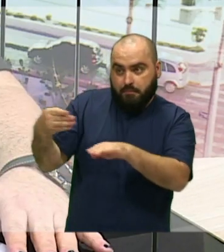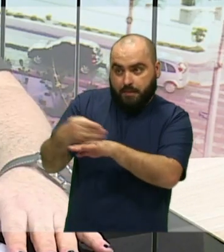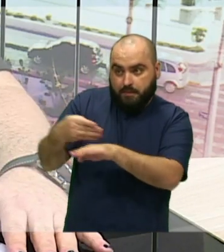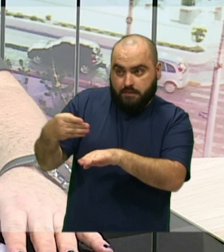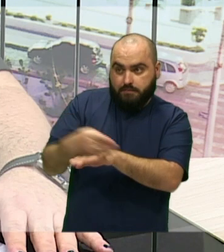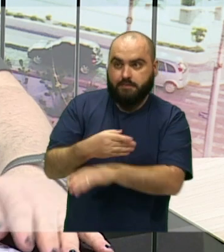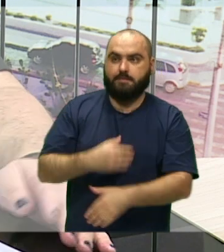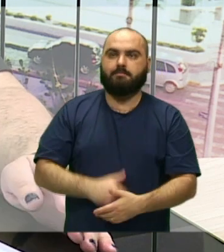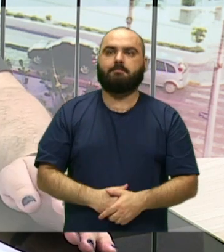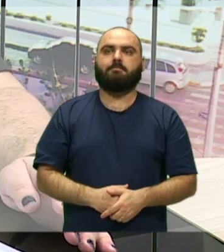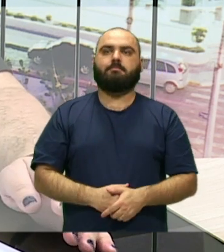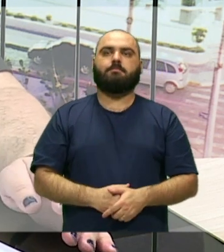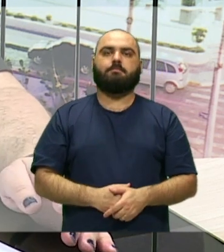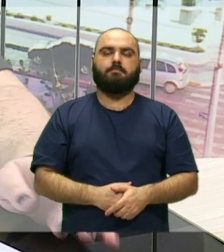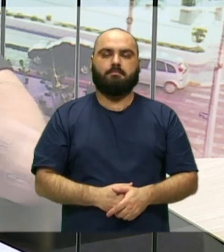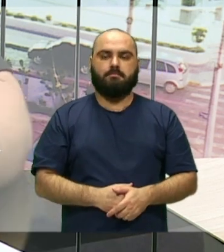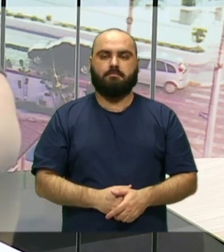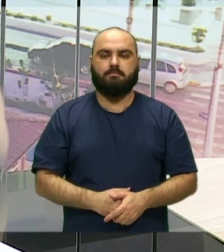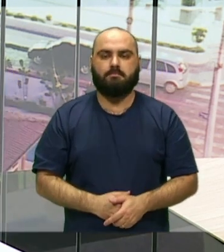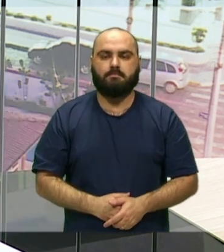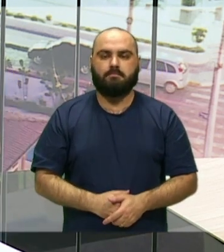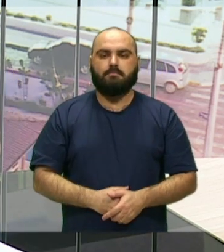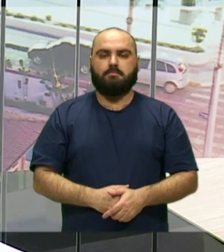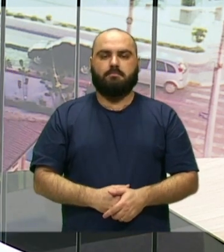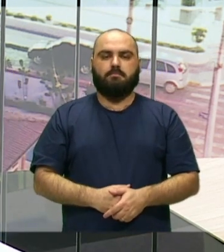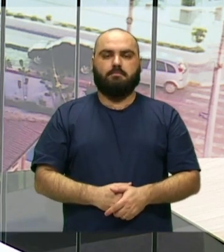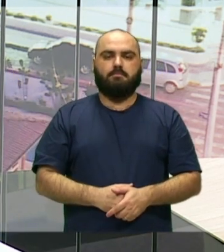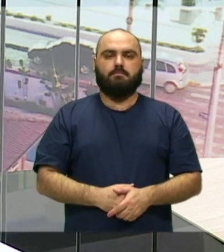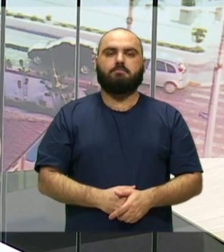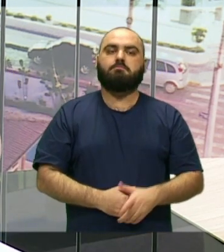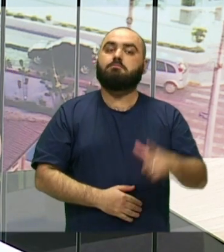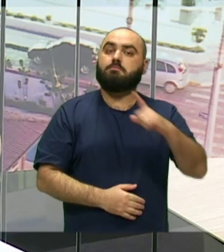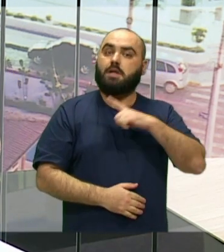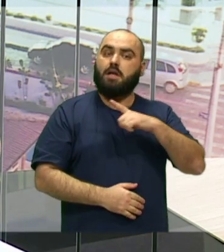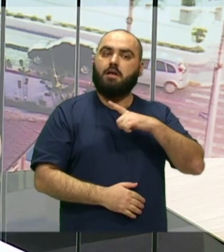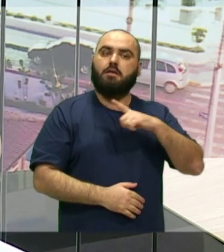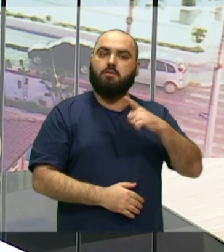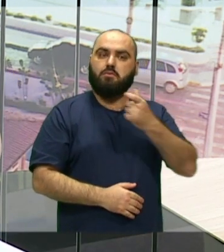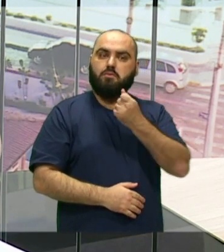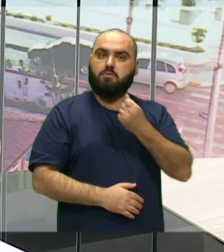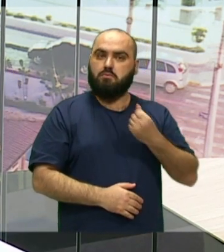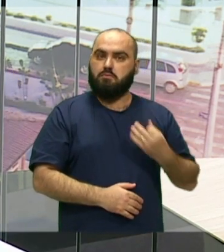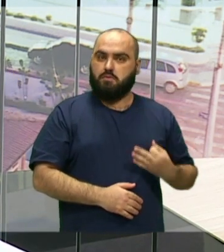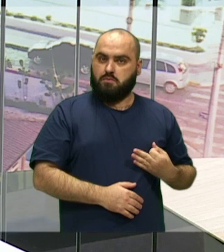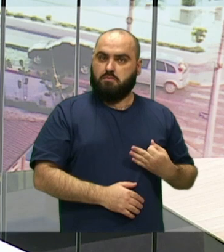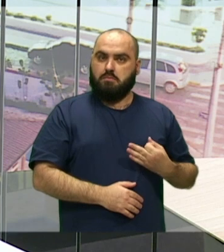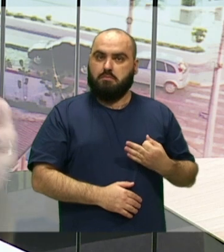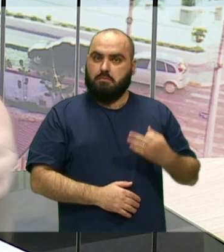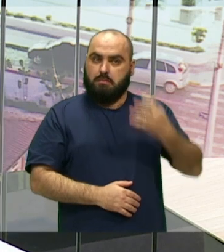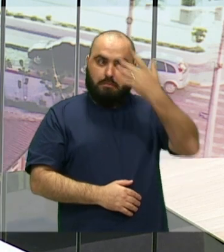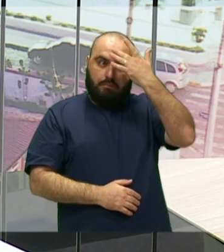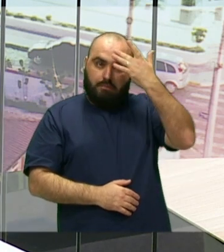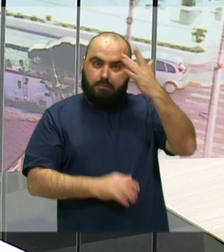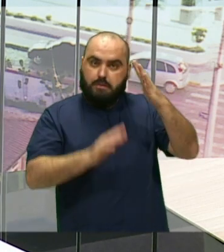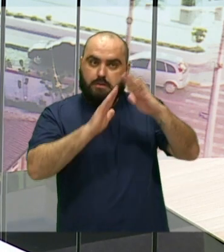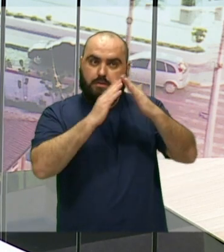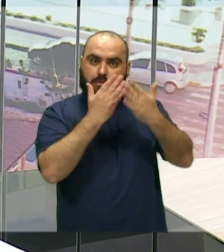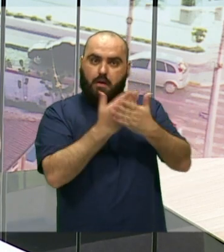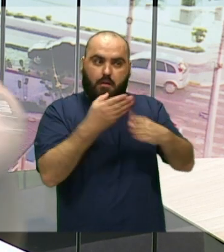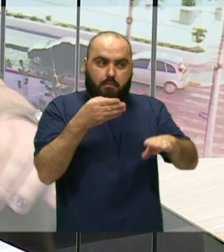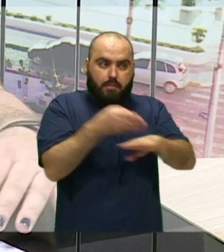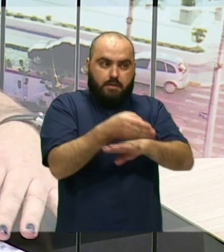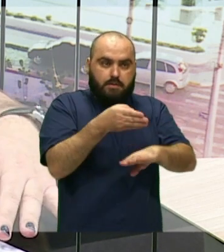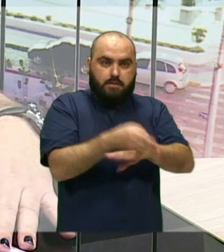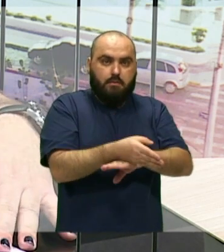gente teve um número bastante expressivo assim de de participação né